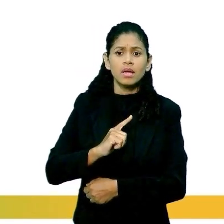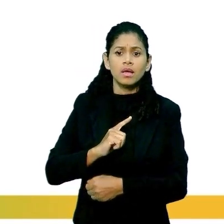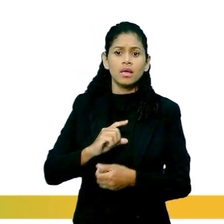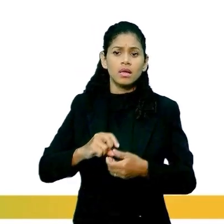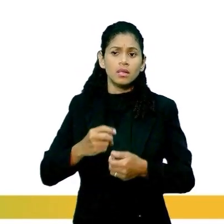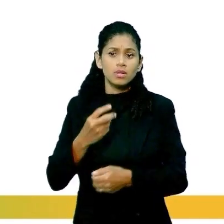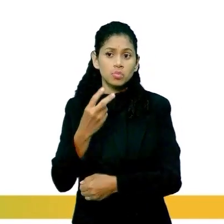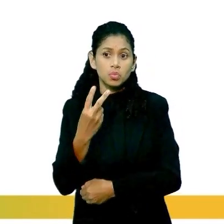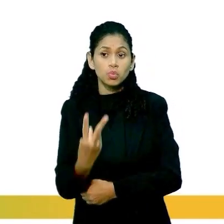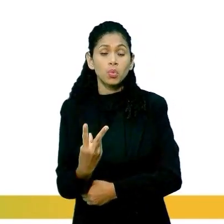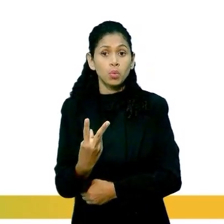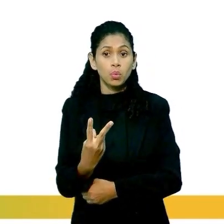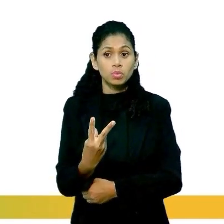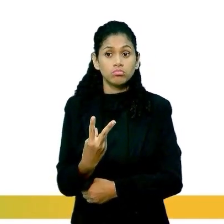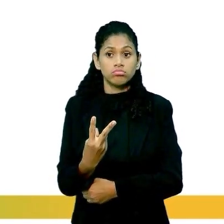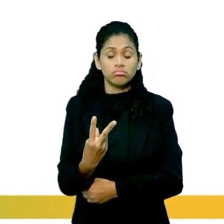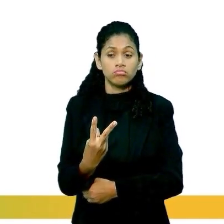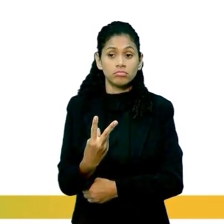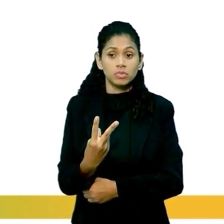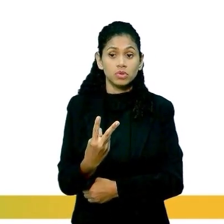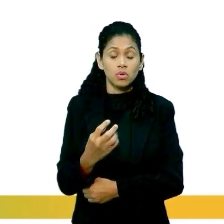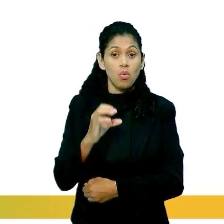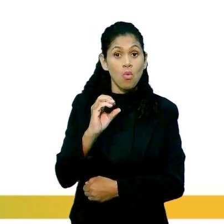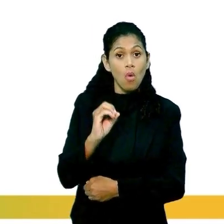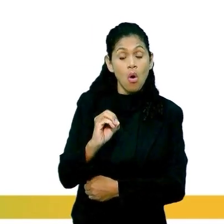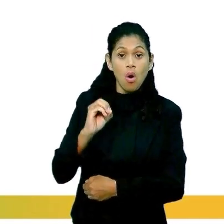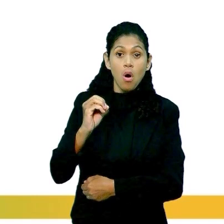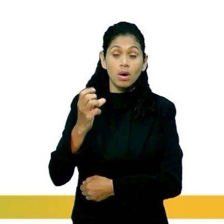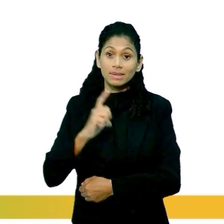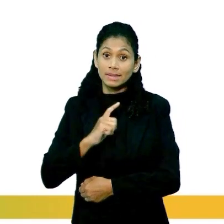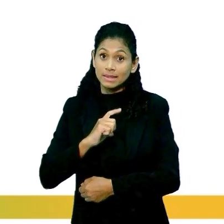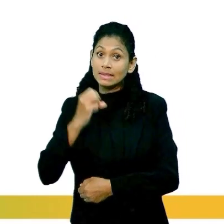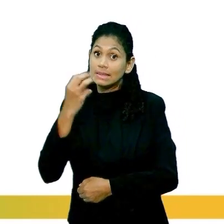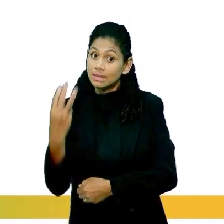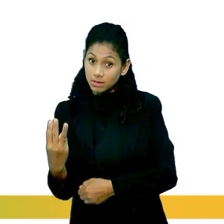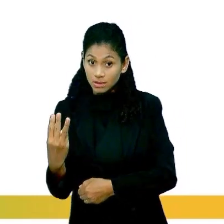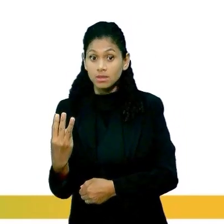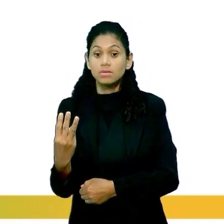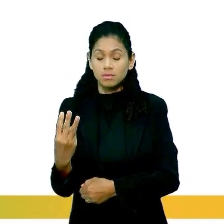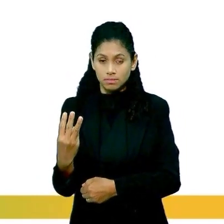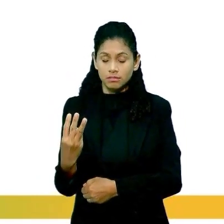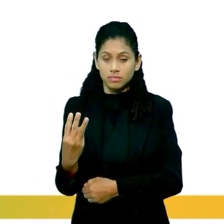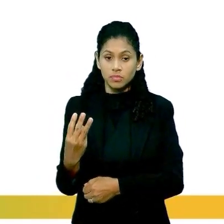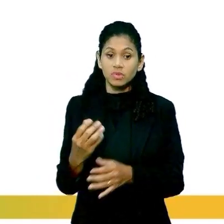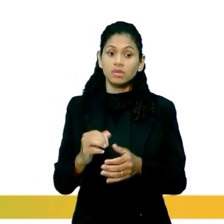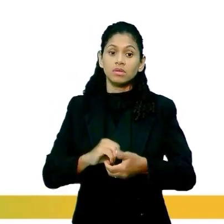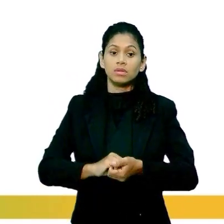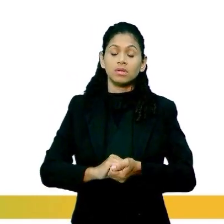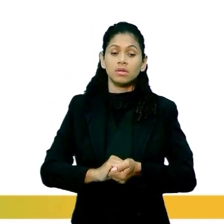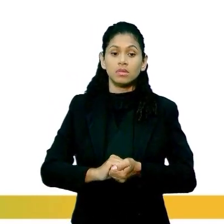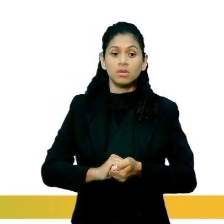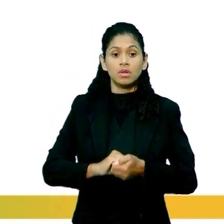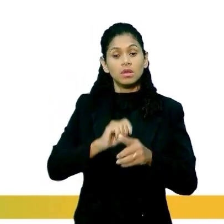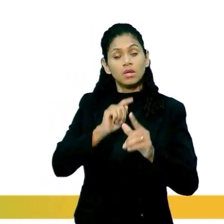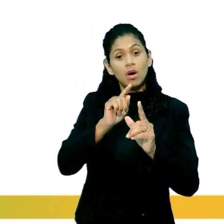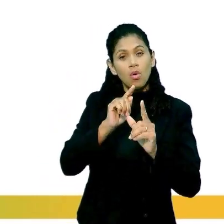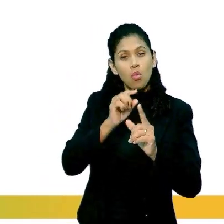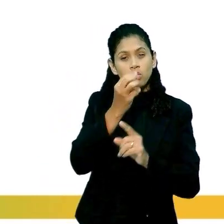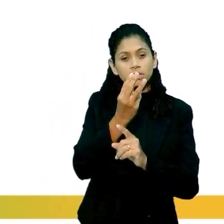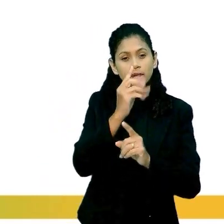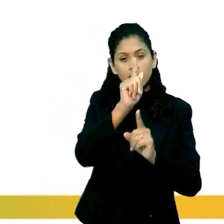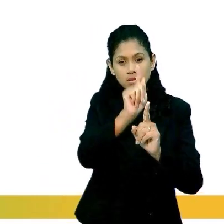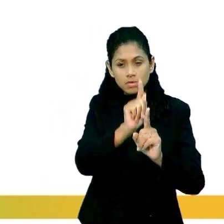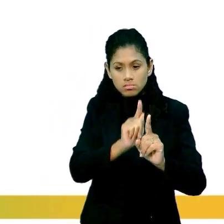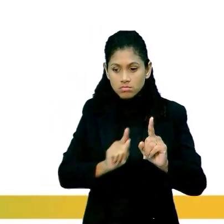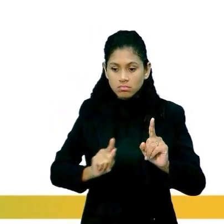preciso trocar esse índice. Então, o oxigênio tinha um índice 3, eu pego esse 3 e levo ele para frente do